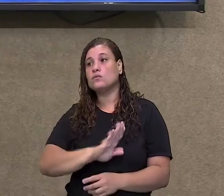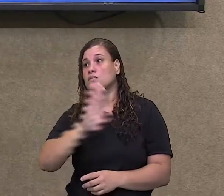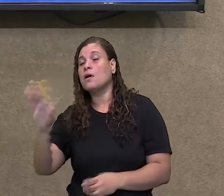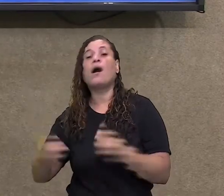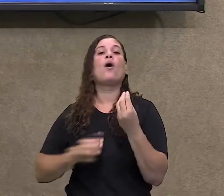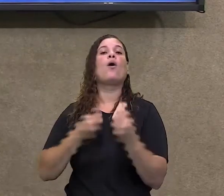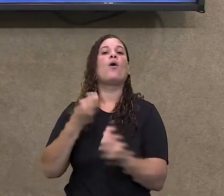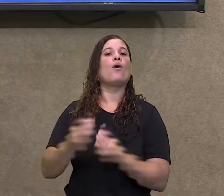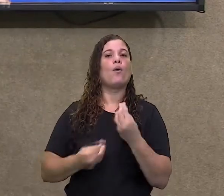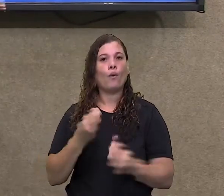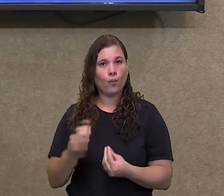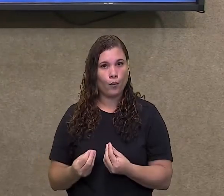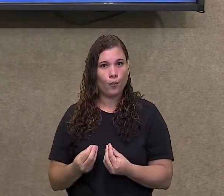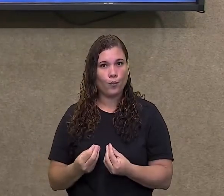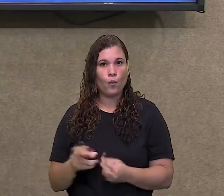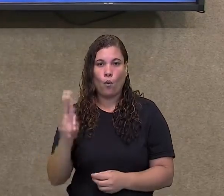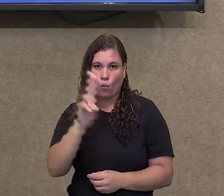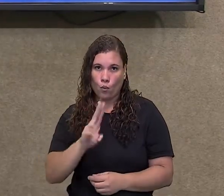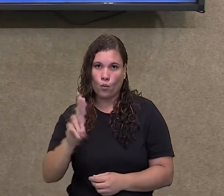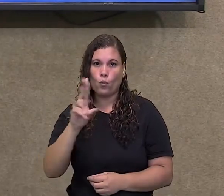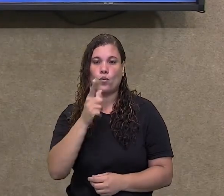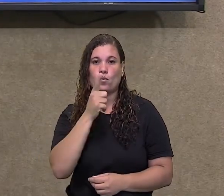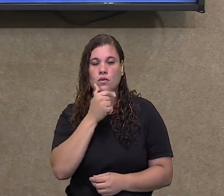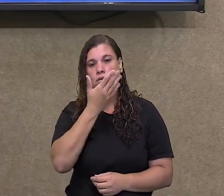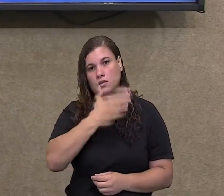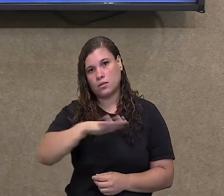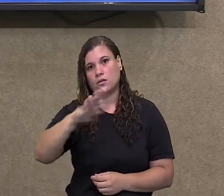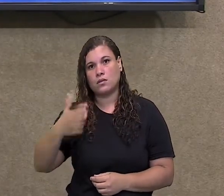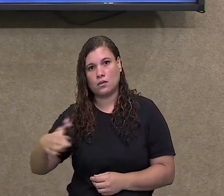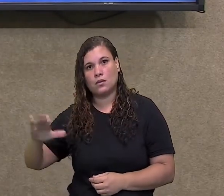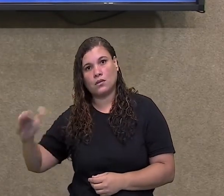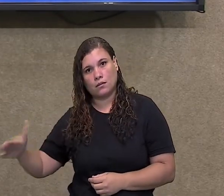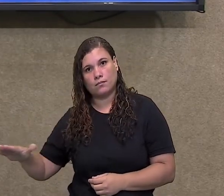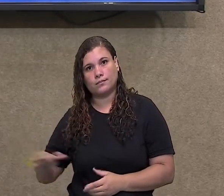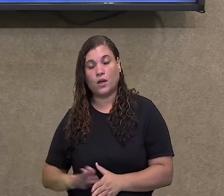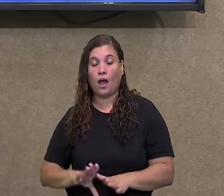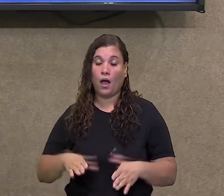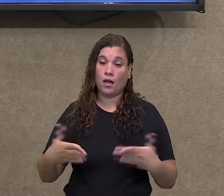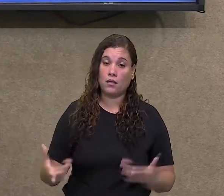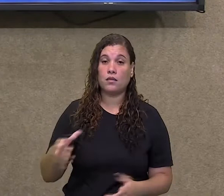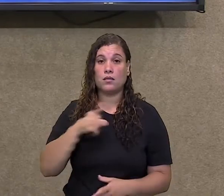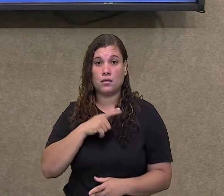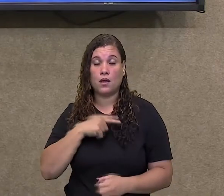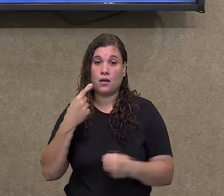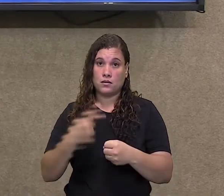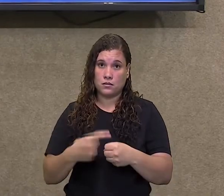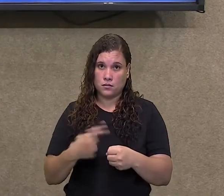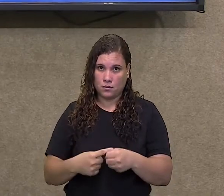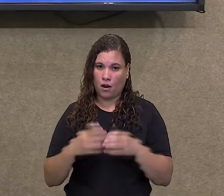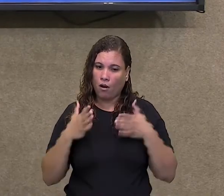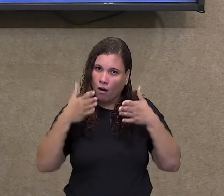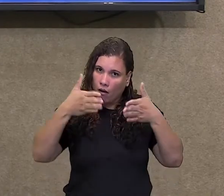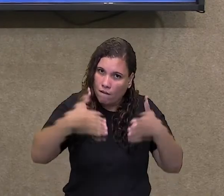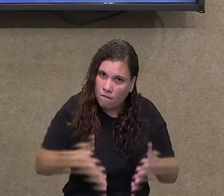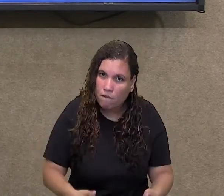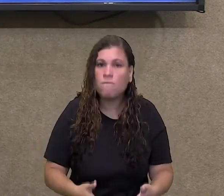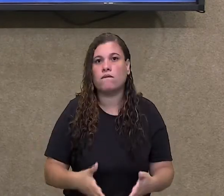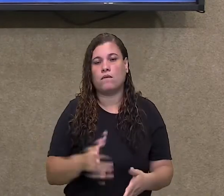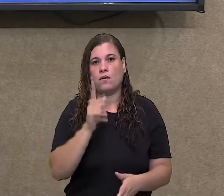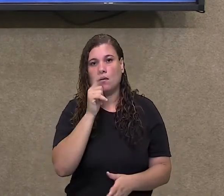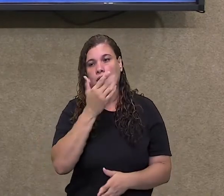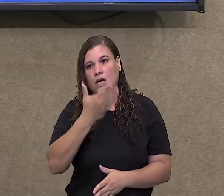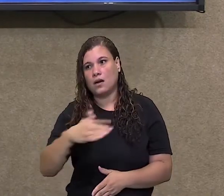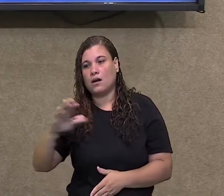exportados para outro país. Temos também produtos de outros países que são muito importantes, que são importados para o nosso país.